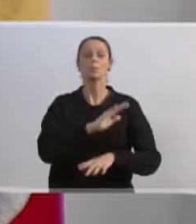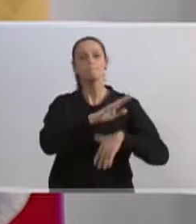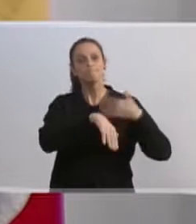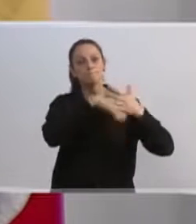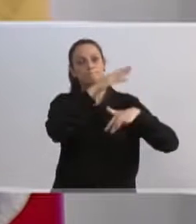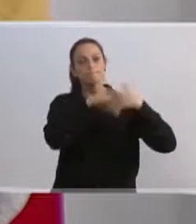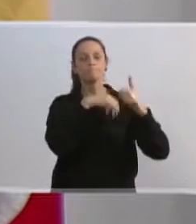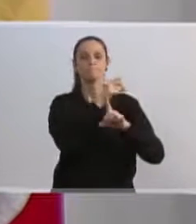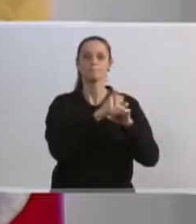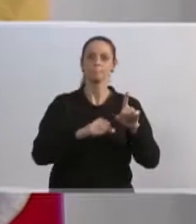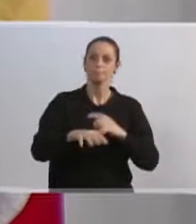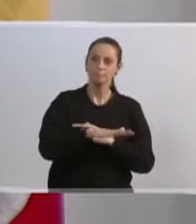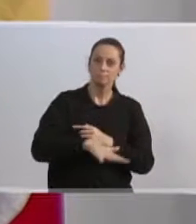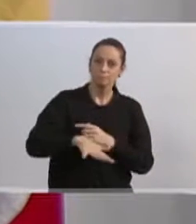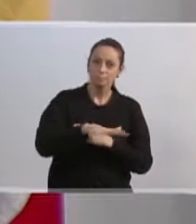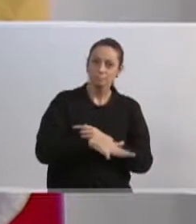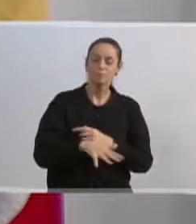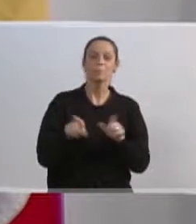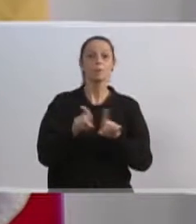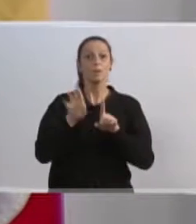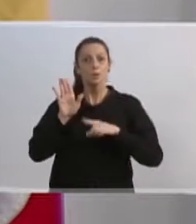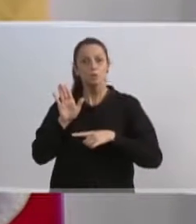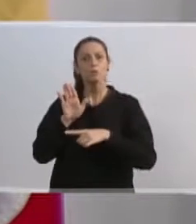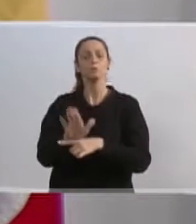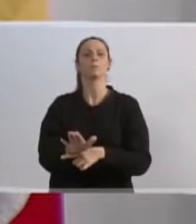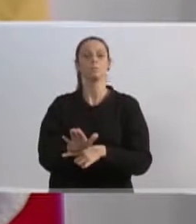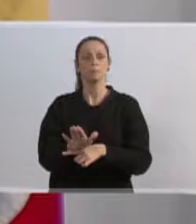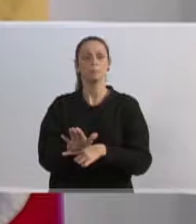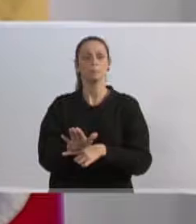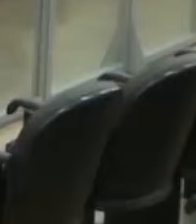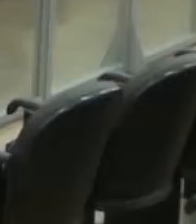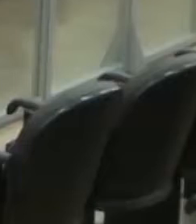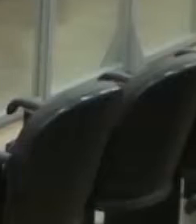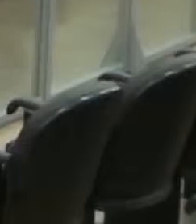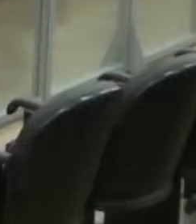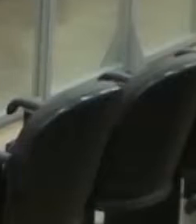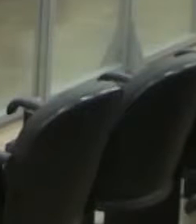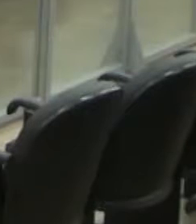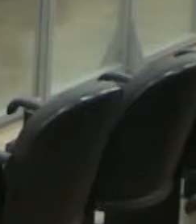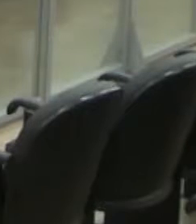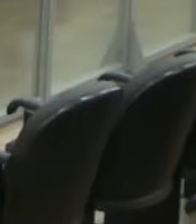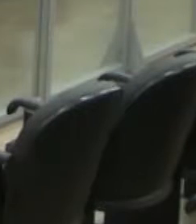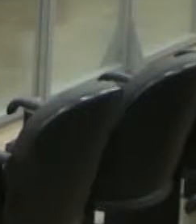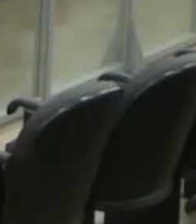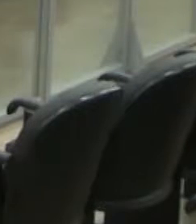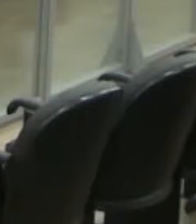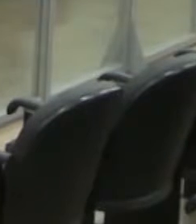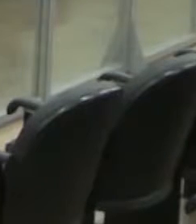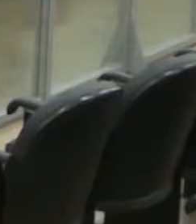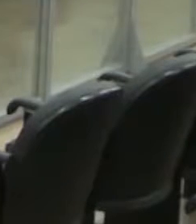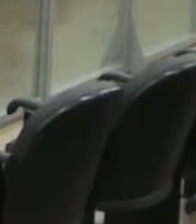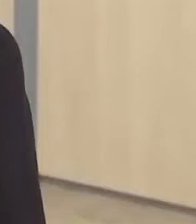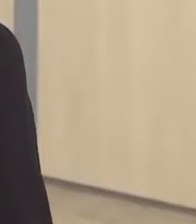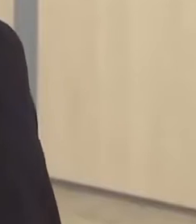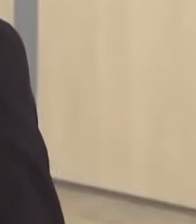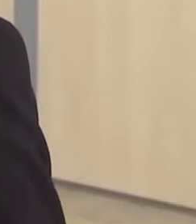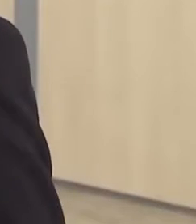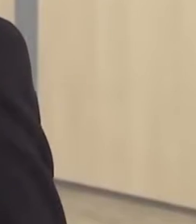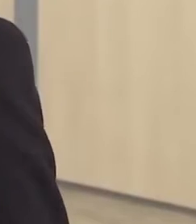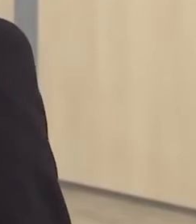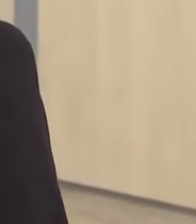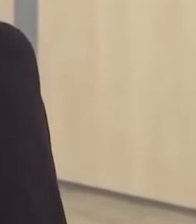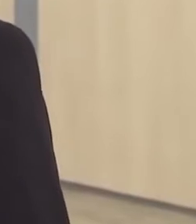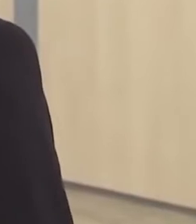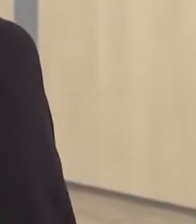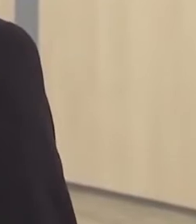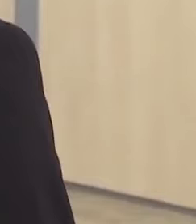aos 100 anos de fundação do Lions Internacional, presente em Blumenau há 57 anos. Eu tenho usado